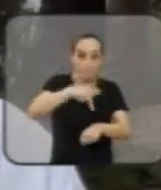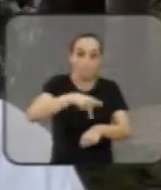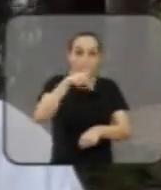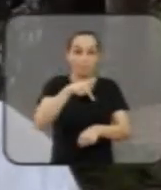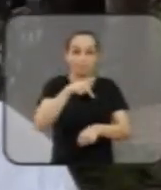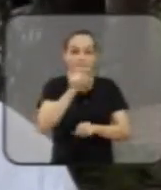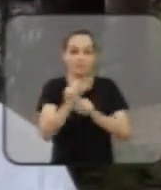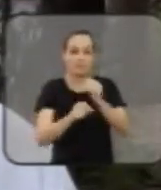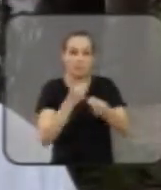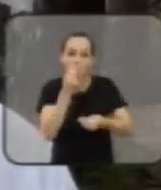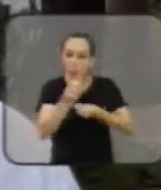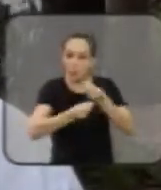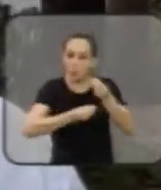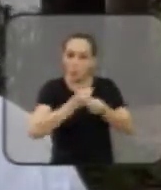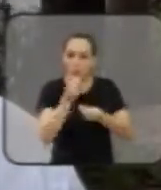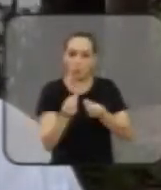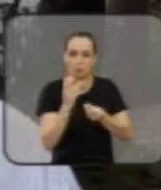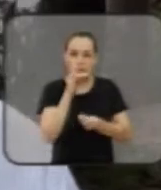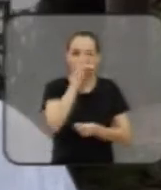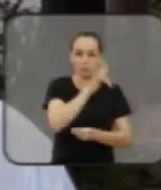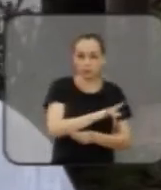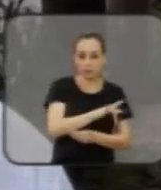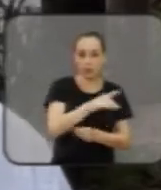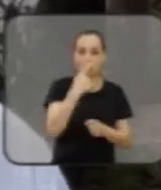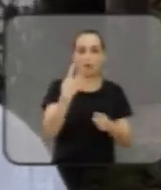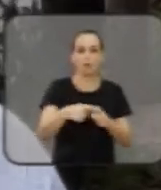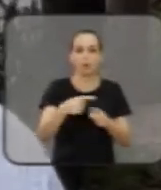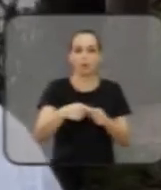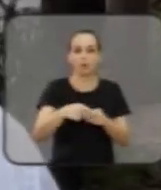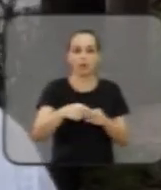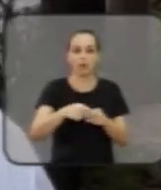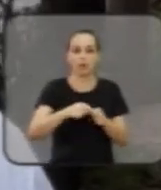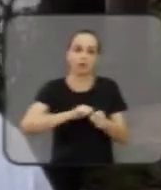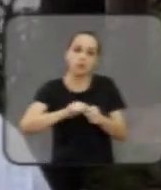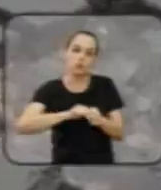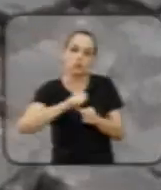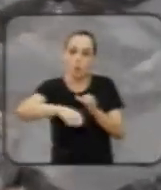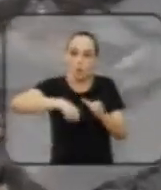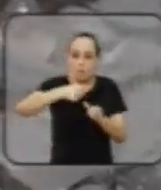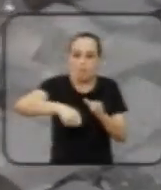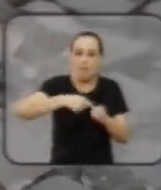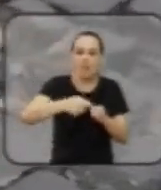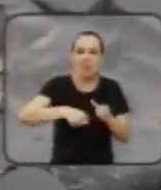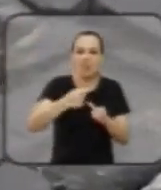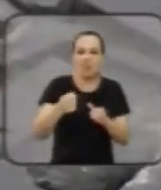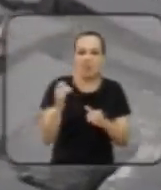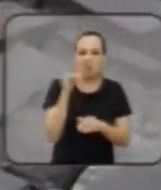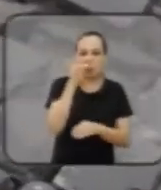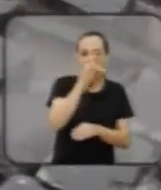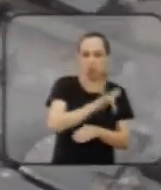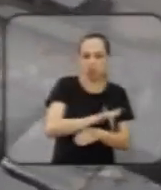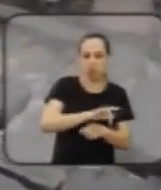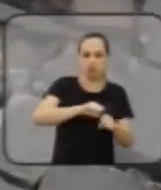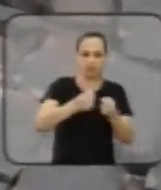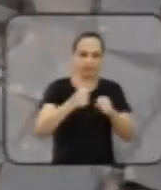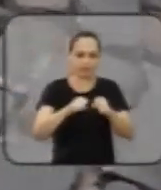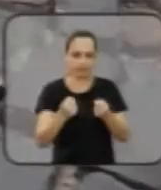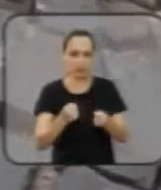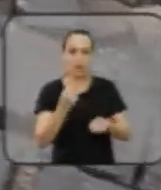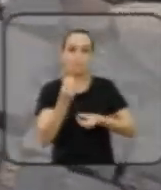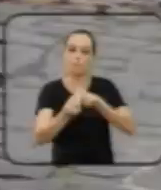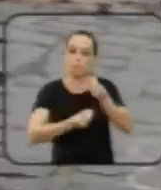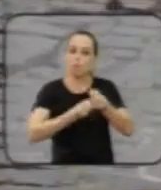Vê que situação se encontra, onde vários pneus foram já cortados e alguma coisa tem que ser feita.